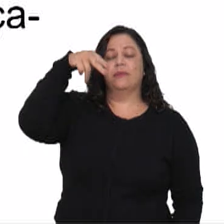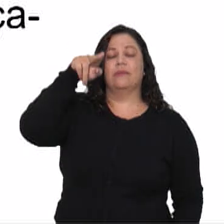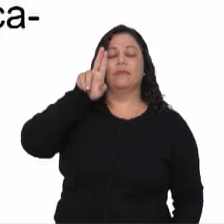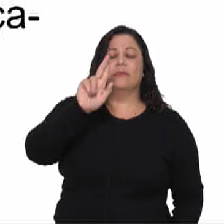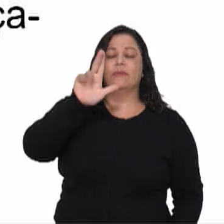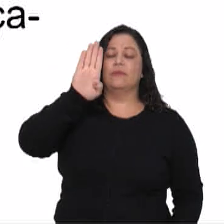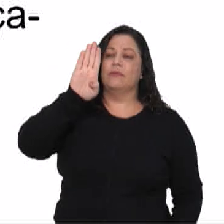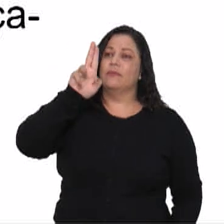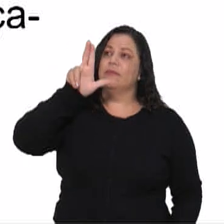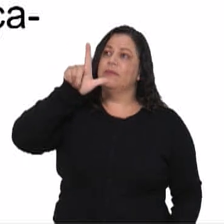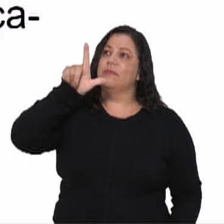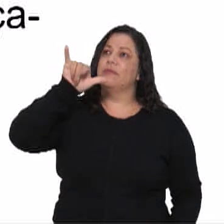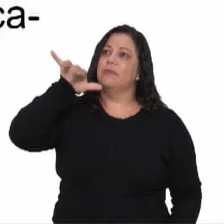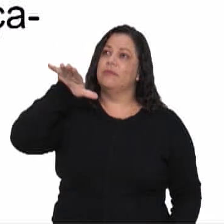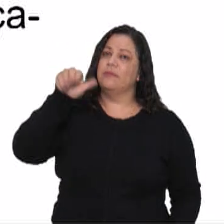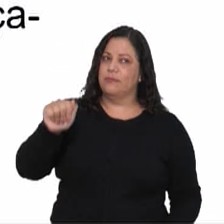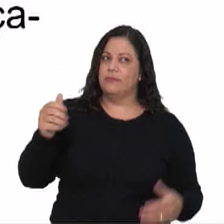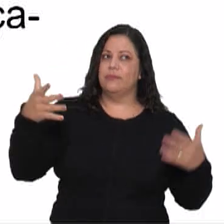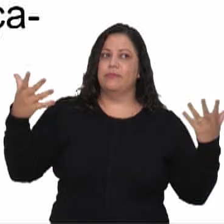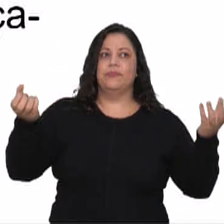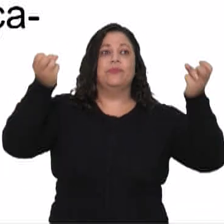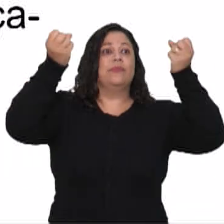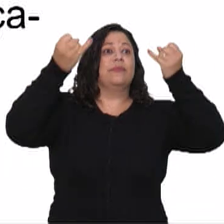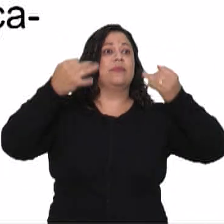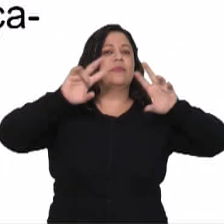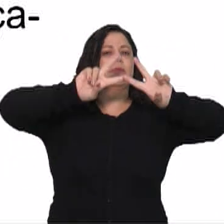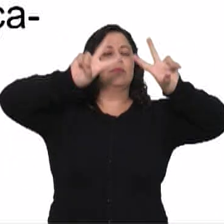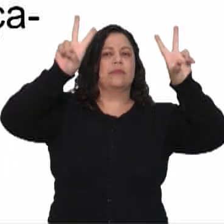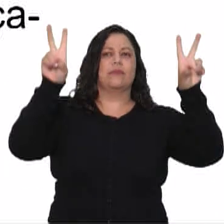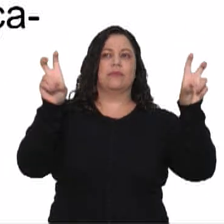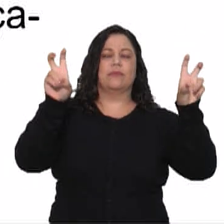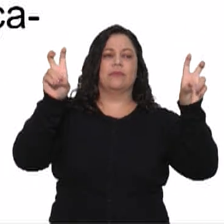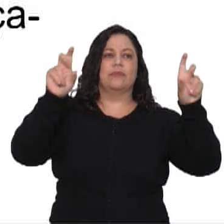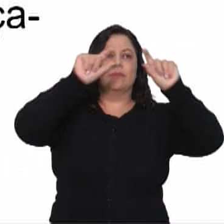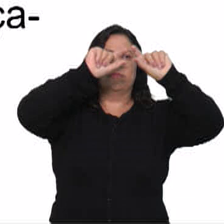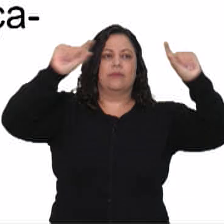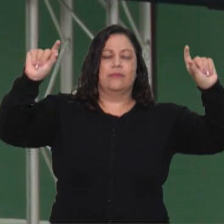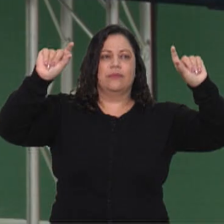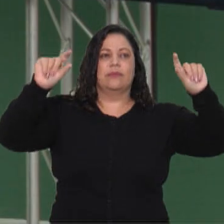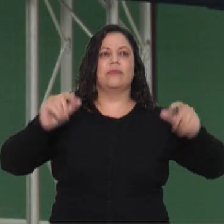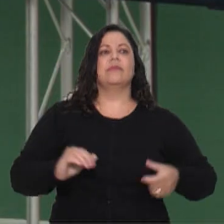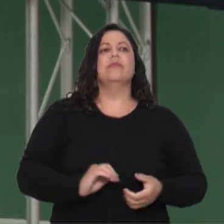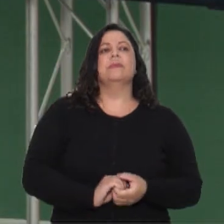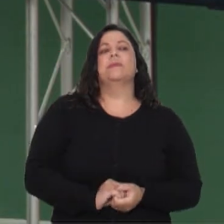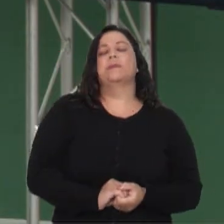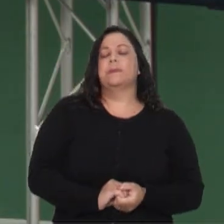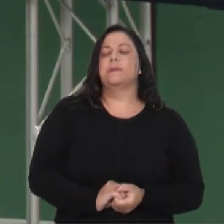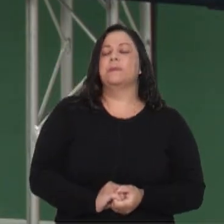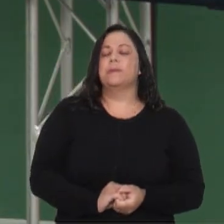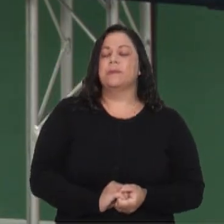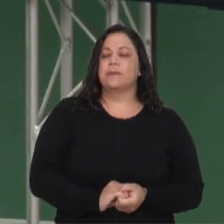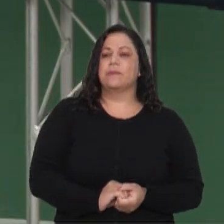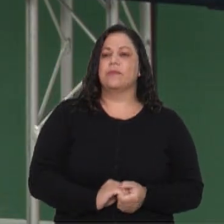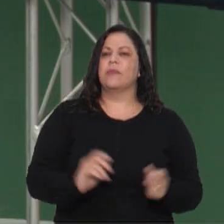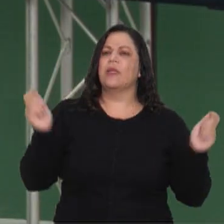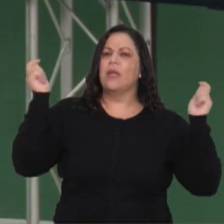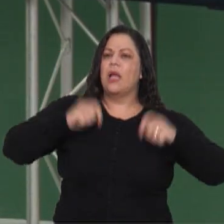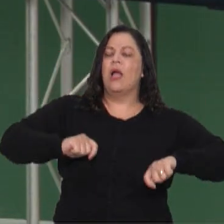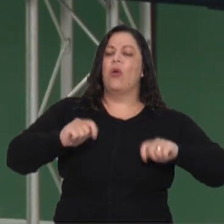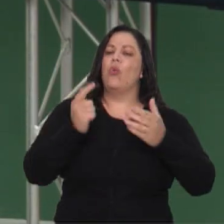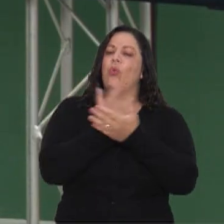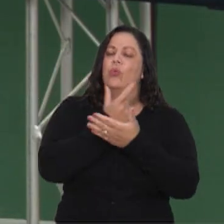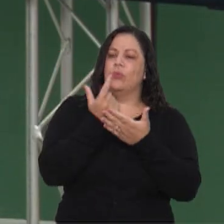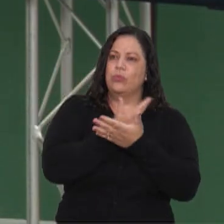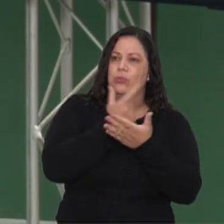Primeiro vamos falar um pouco sobre a obra A República. A obra A República, escrita por